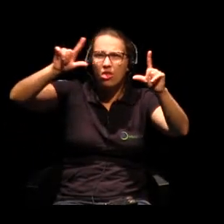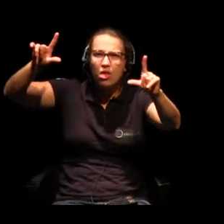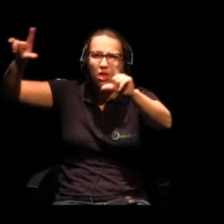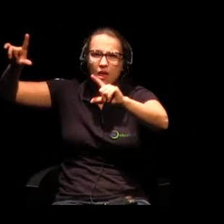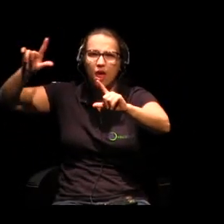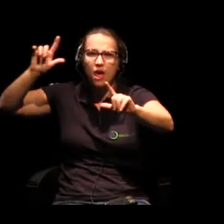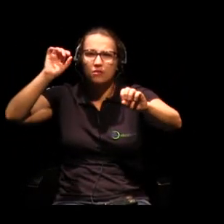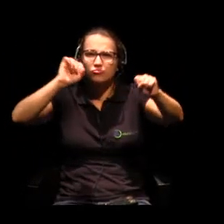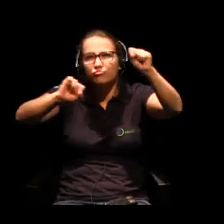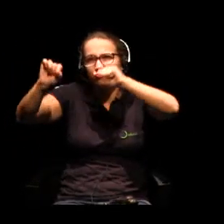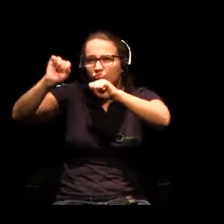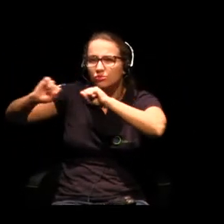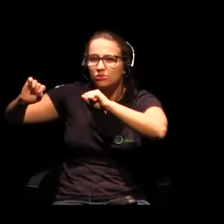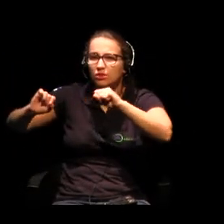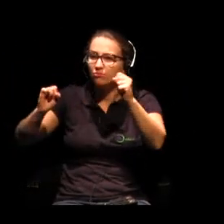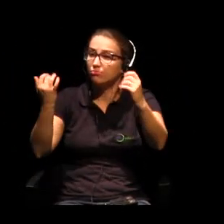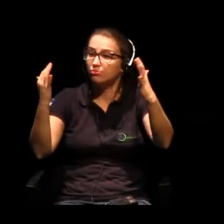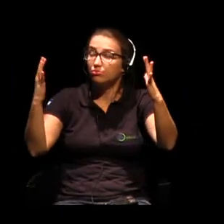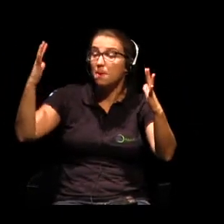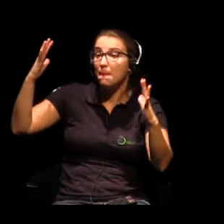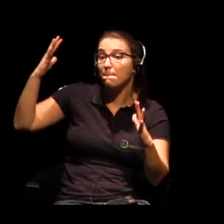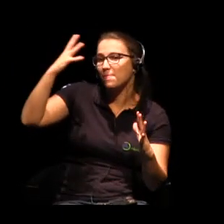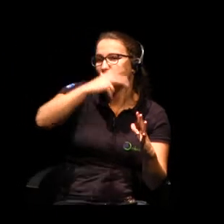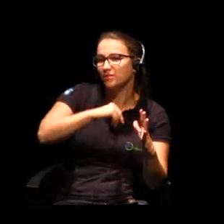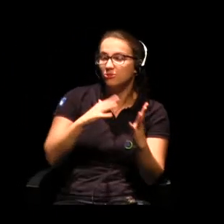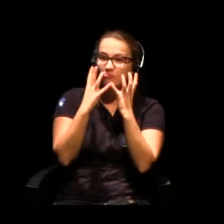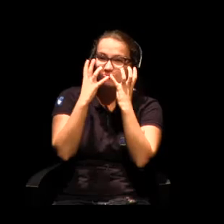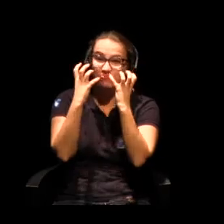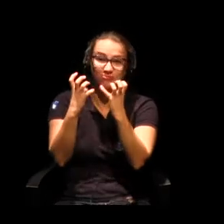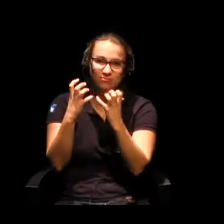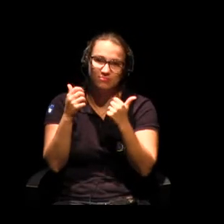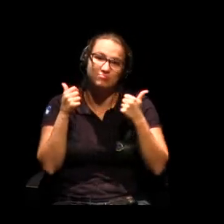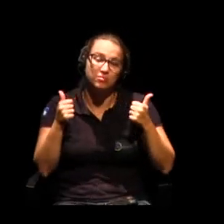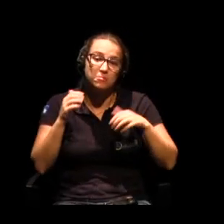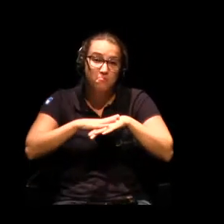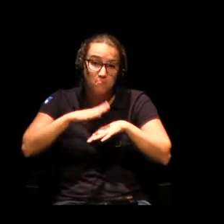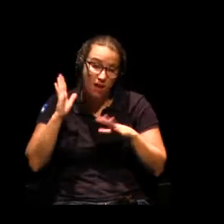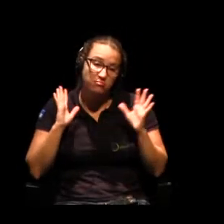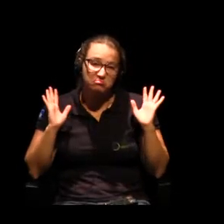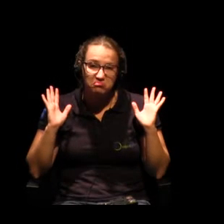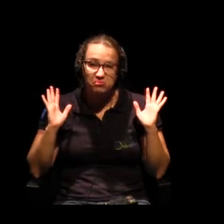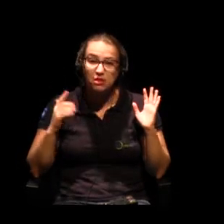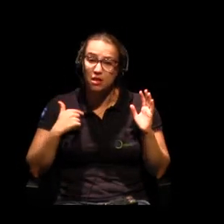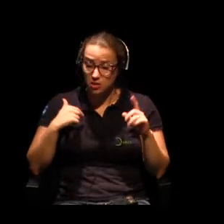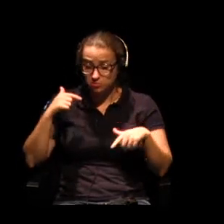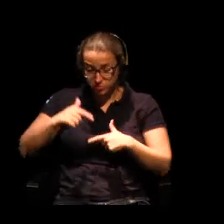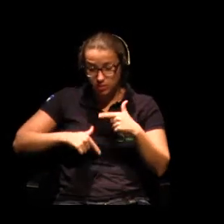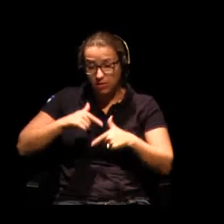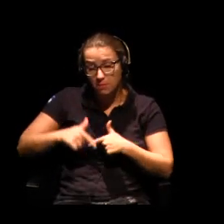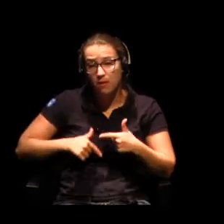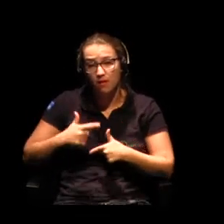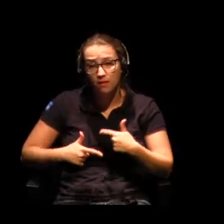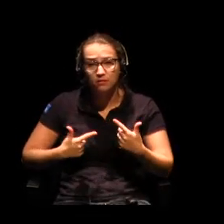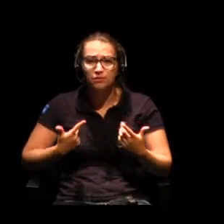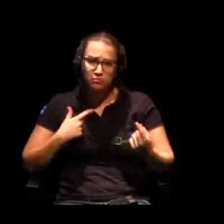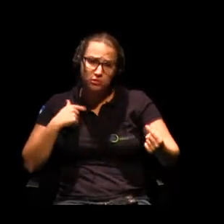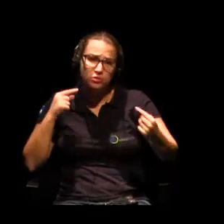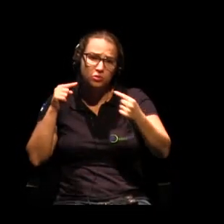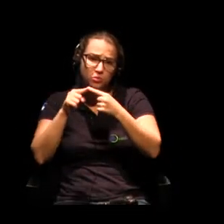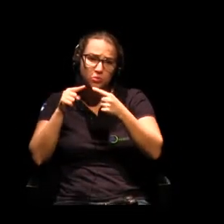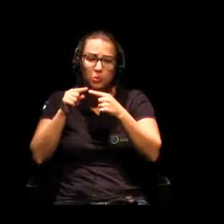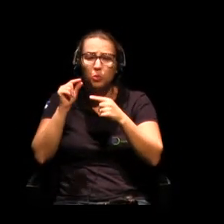os outdoors e deixar tudo mais bonito e criar um paisagismo mais agradável. Muito do